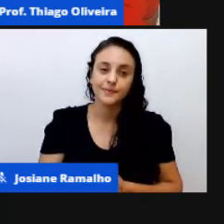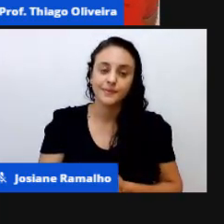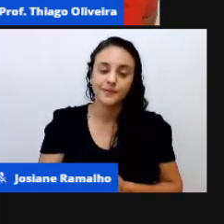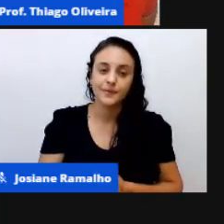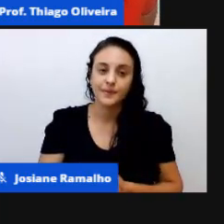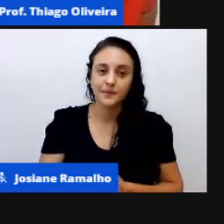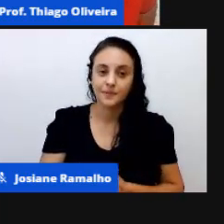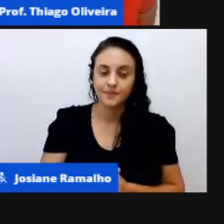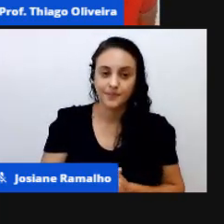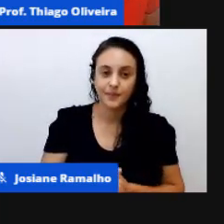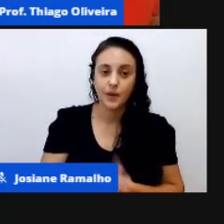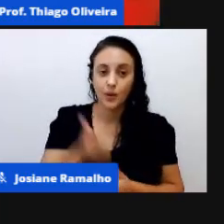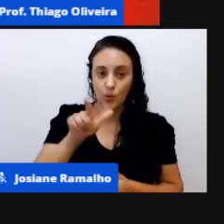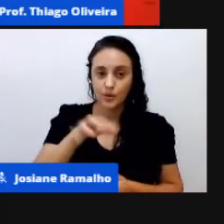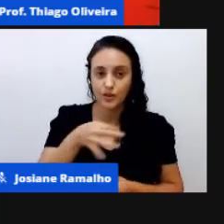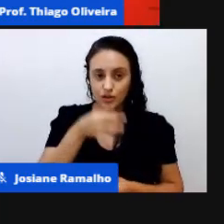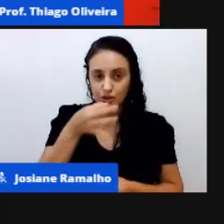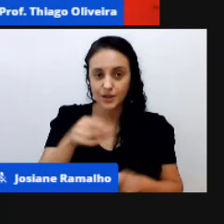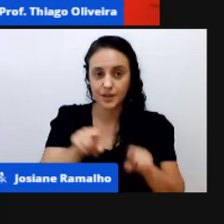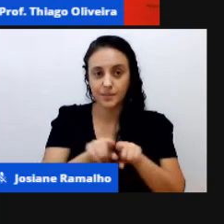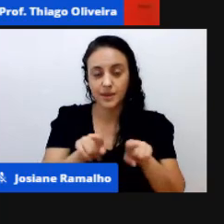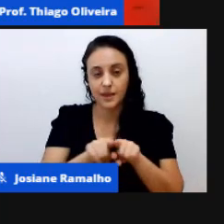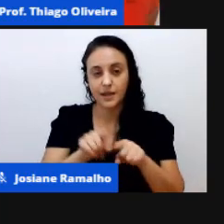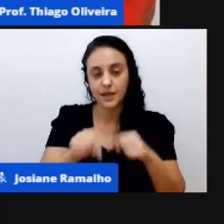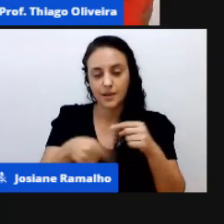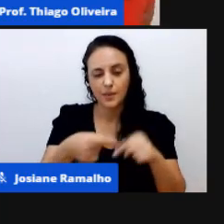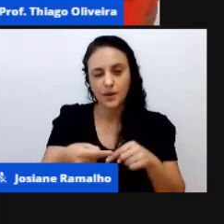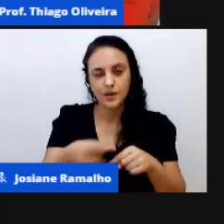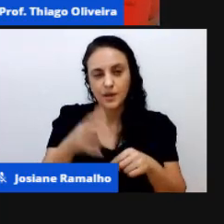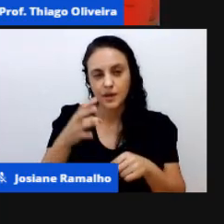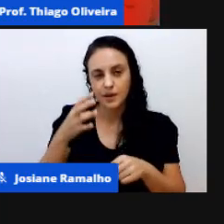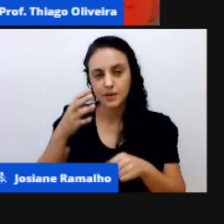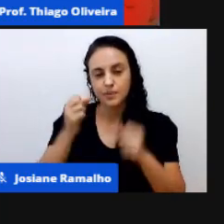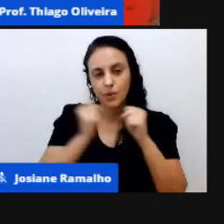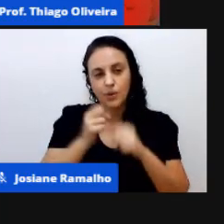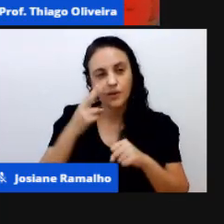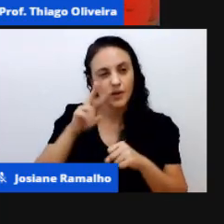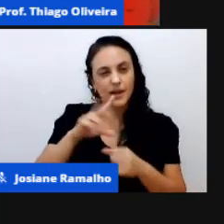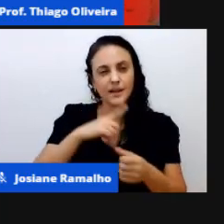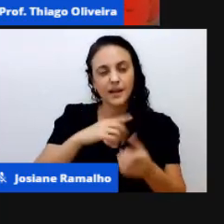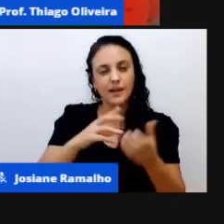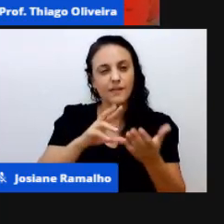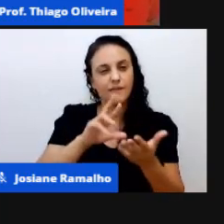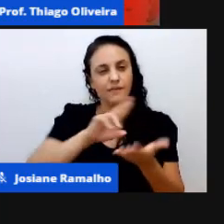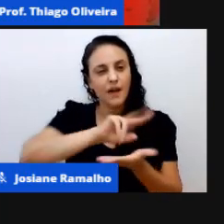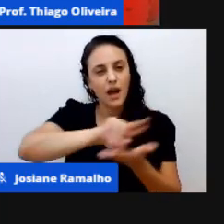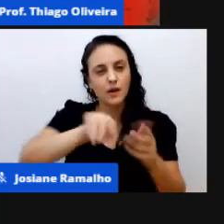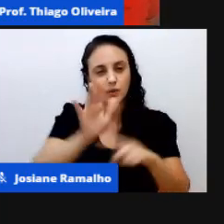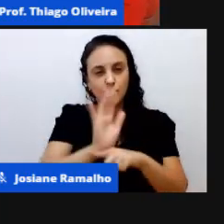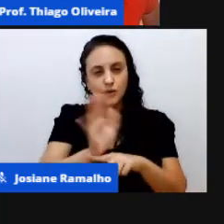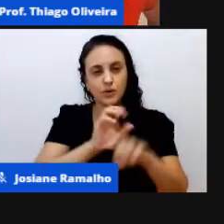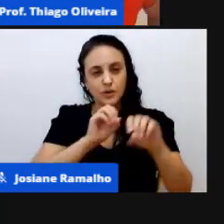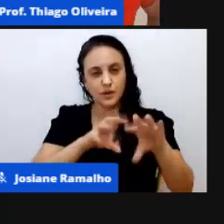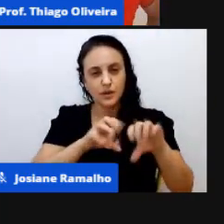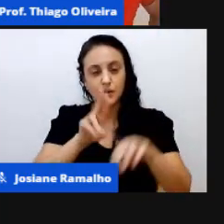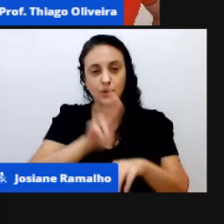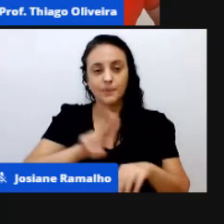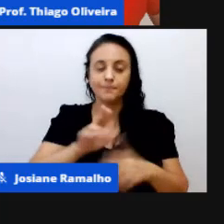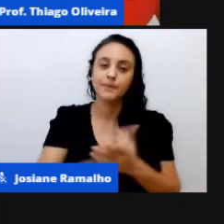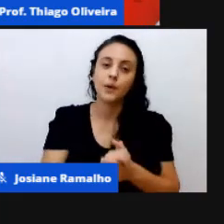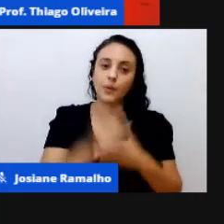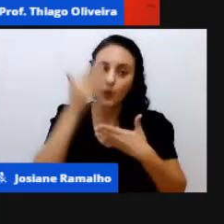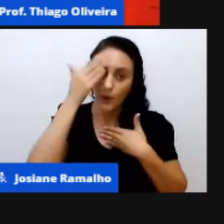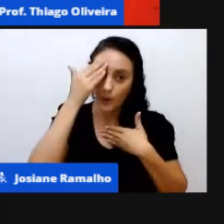também a dica aí do Meet. Dá uma olhada lá, tem vários tutoriais que falam sobre isso. E é isso, gente. Nós agradecemos, a equipe de